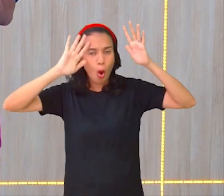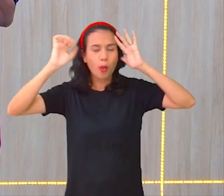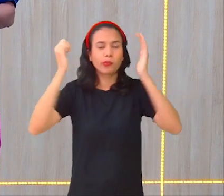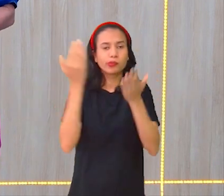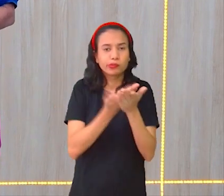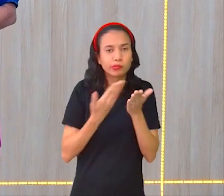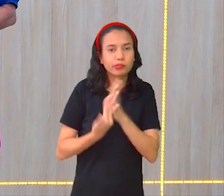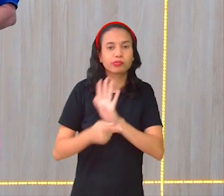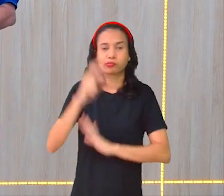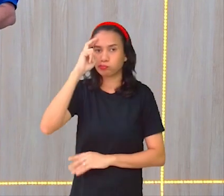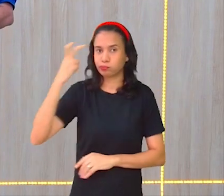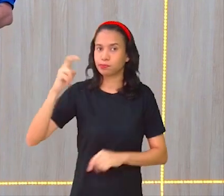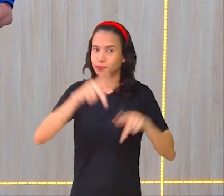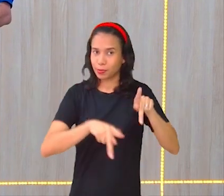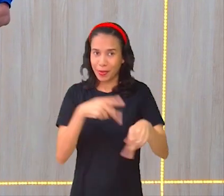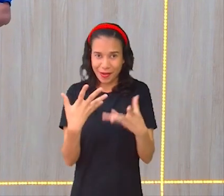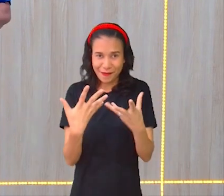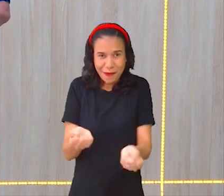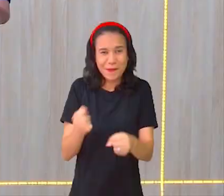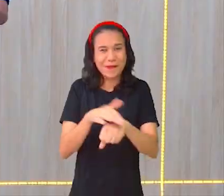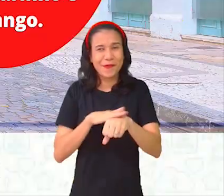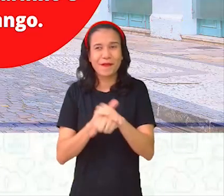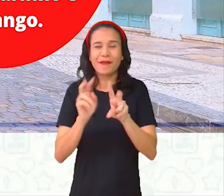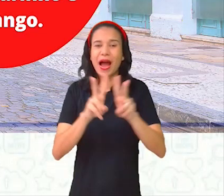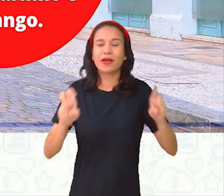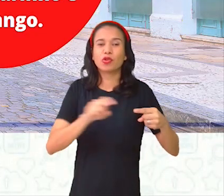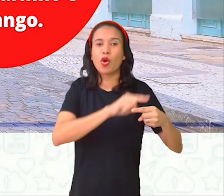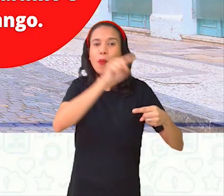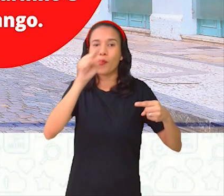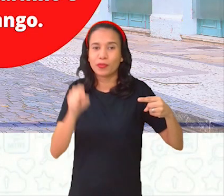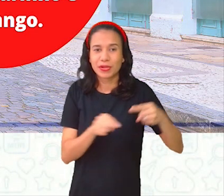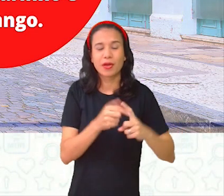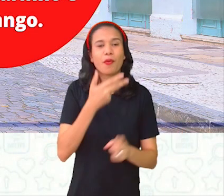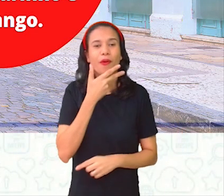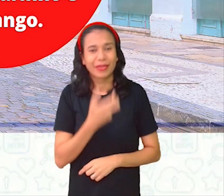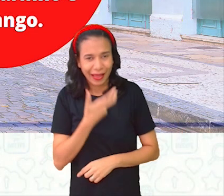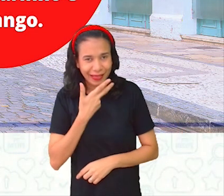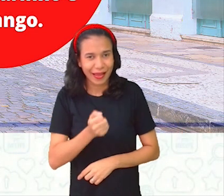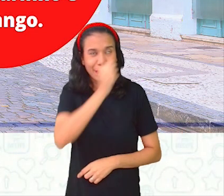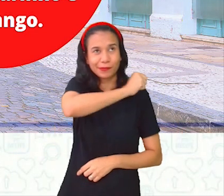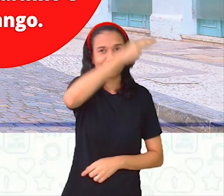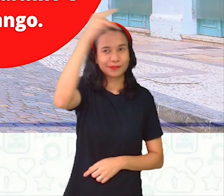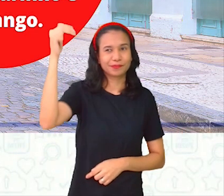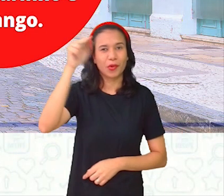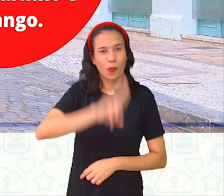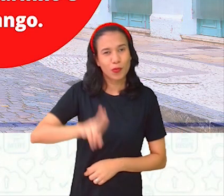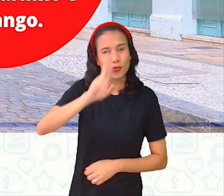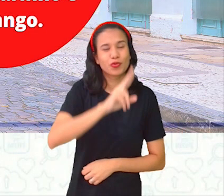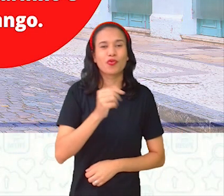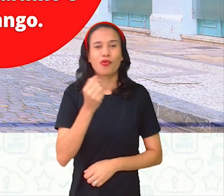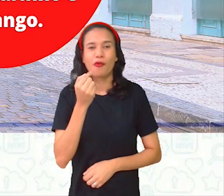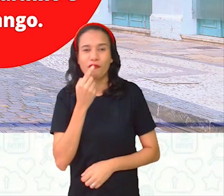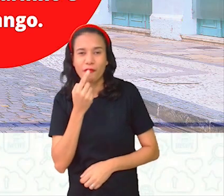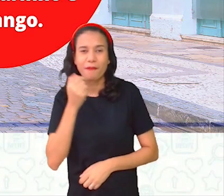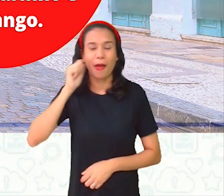estudam a cultura popular. Então, bora lá, vamos falar um pouquinho do ciclo natalino. Vocês viram aí que eu usei o vermelho e o